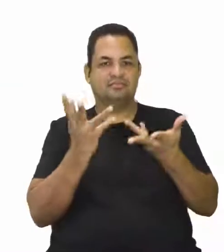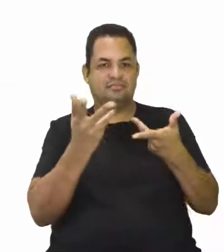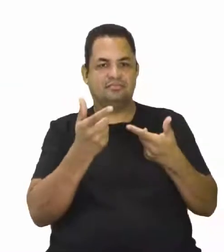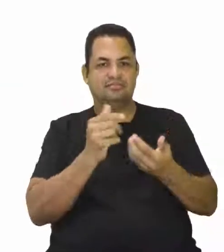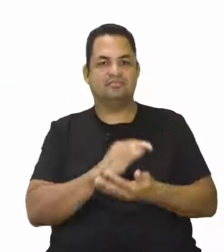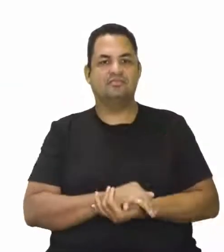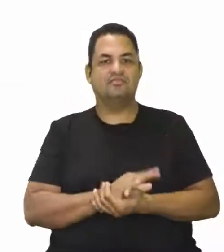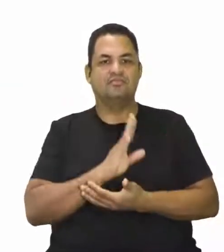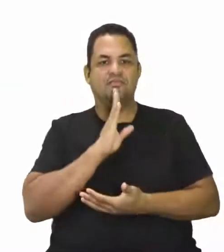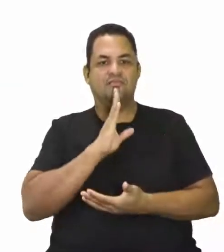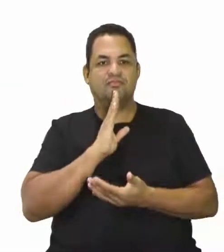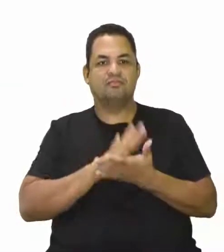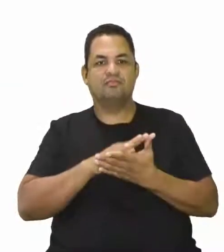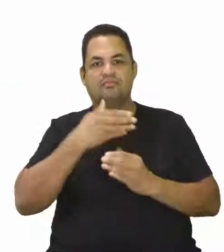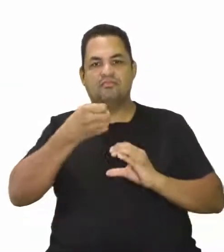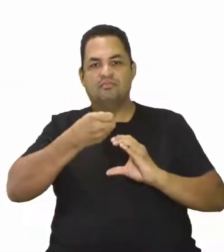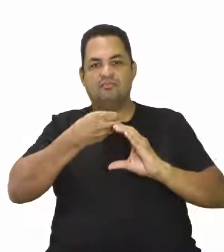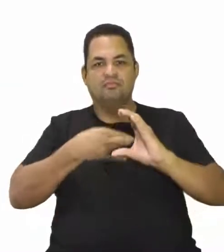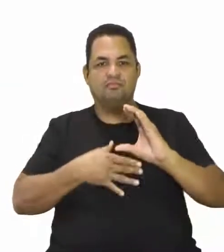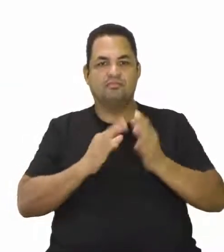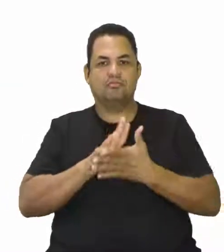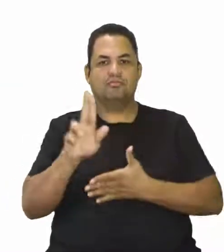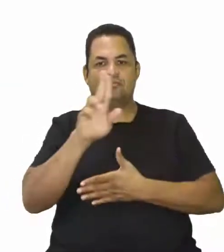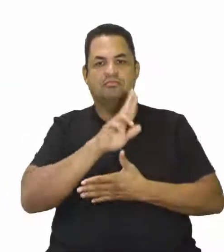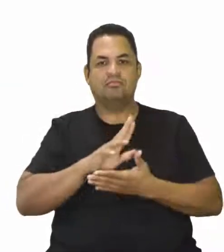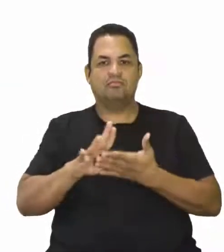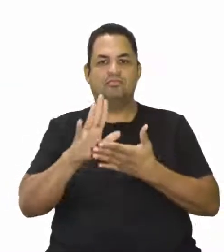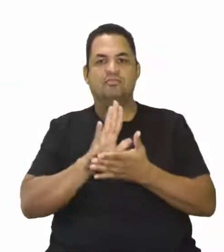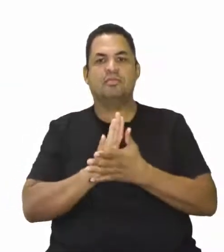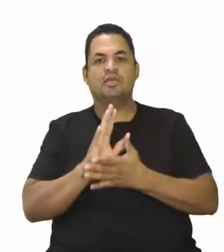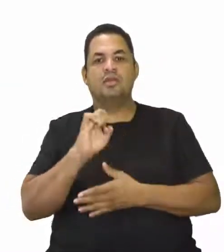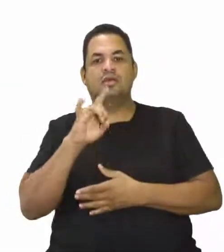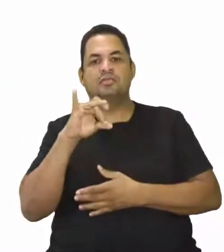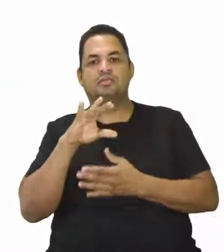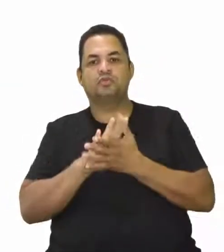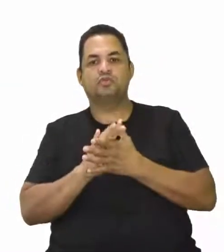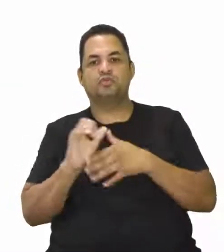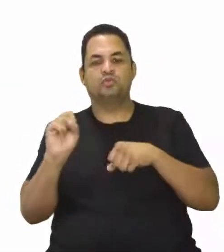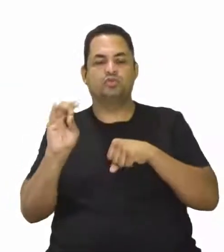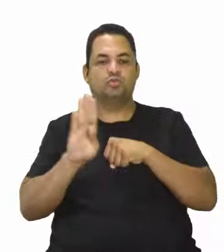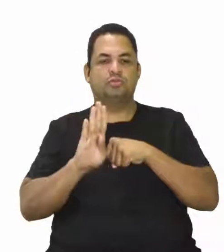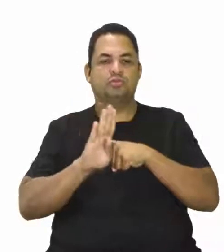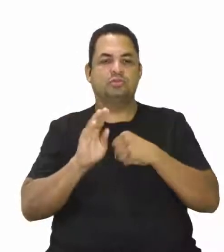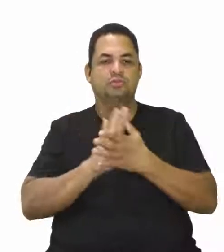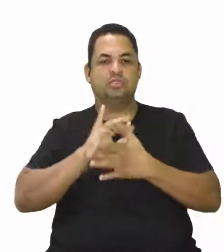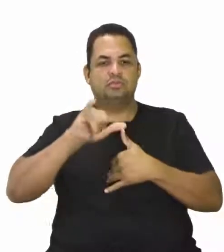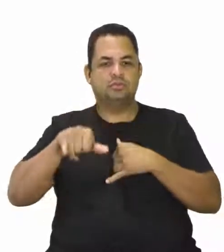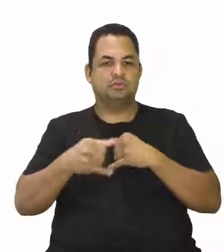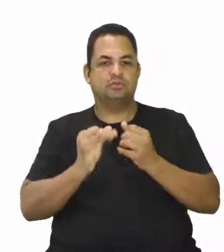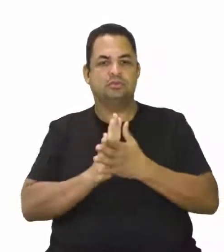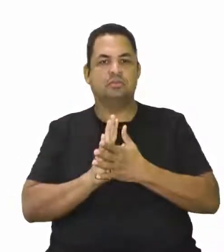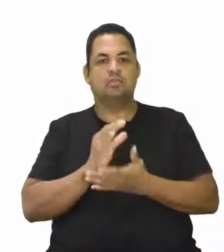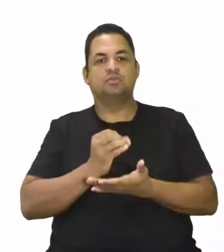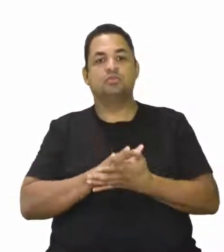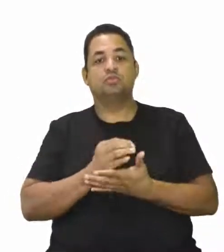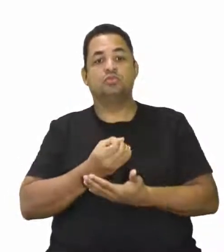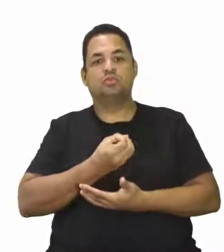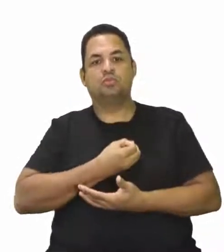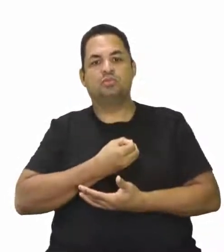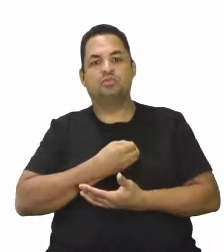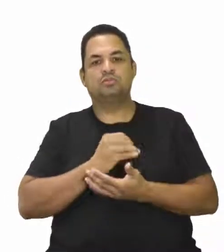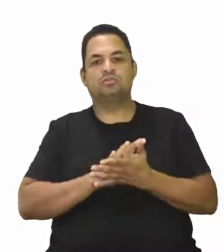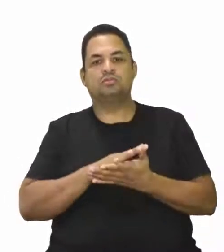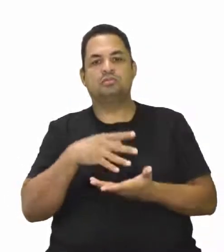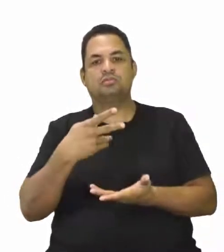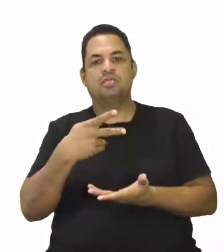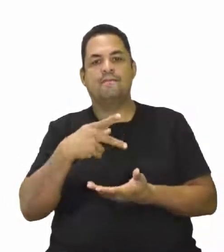Habilidades. Conhecer a função e uso de artigos, substantivos, adjetivos, numerais, pronomes